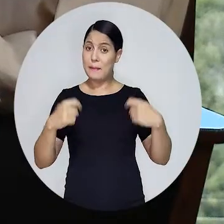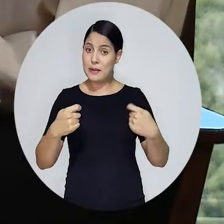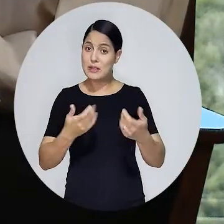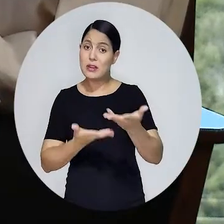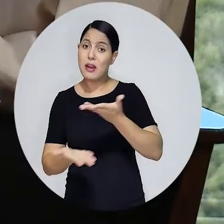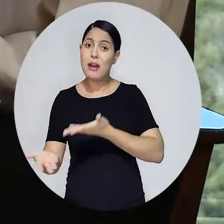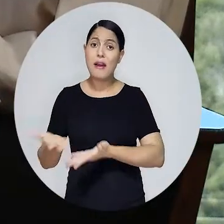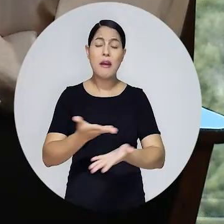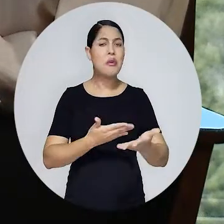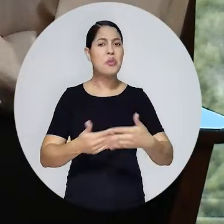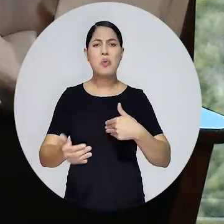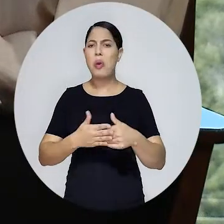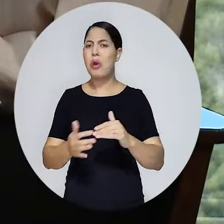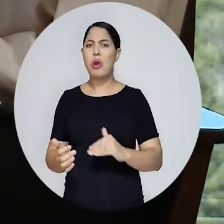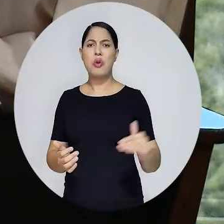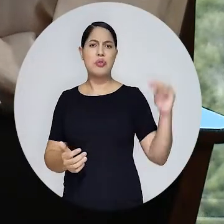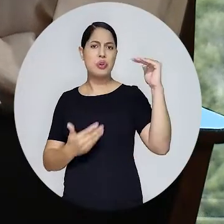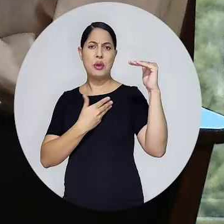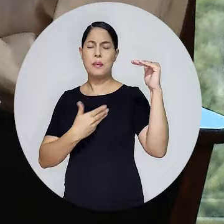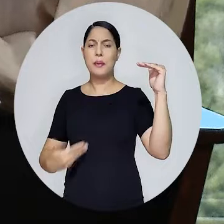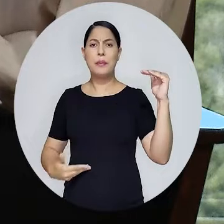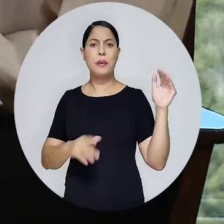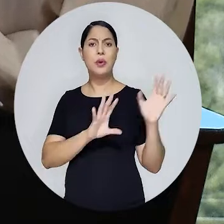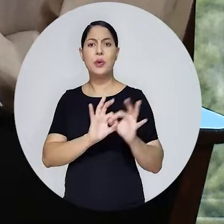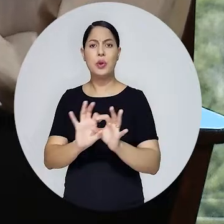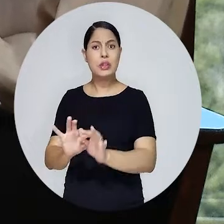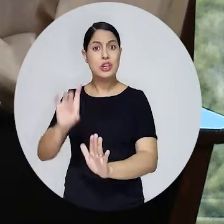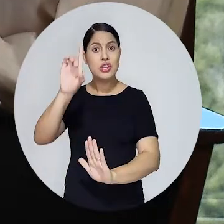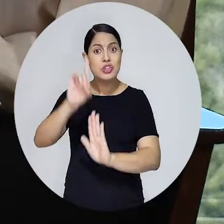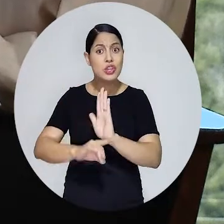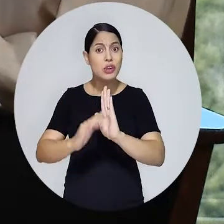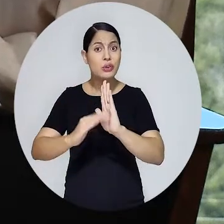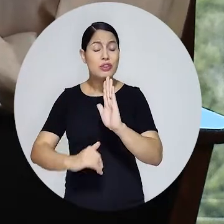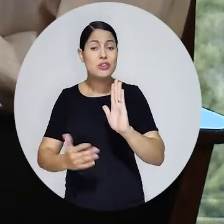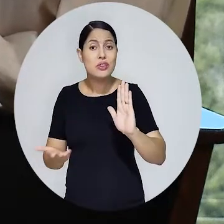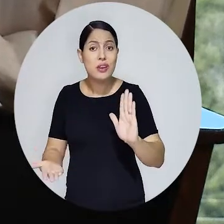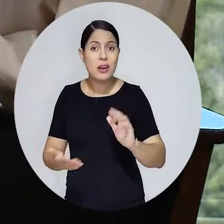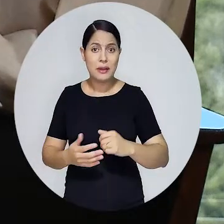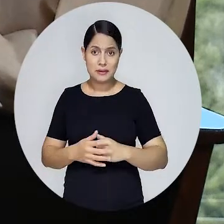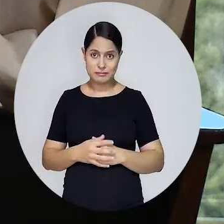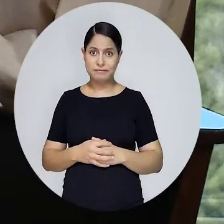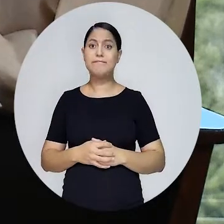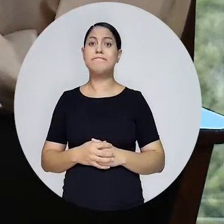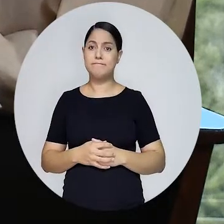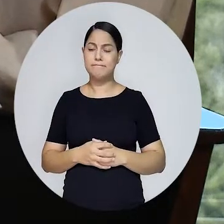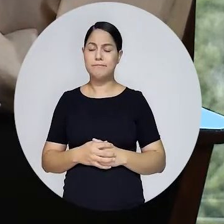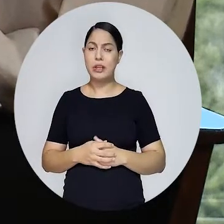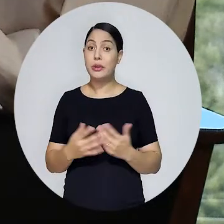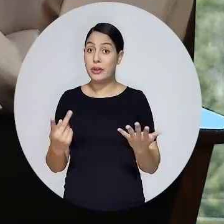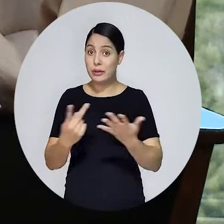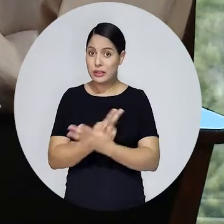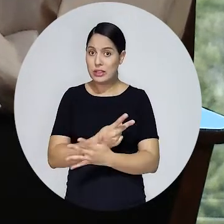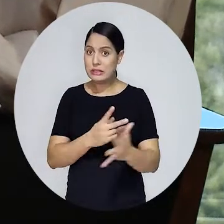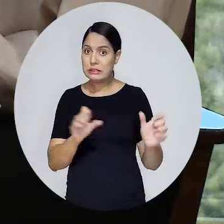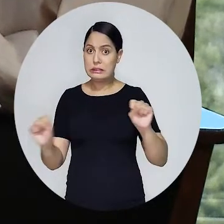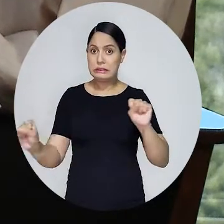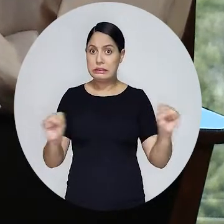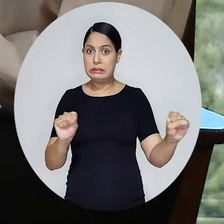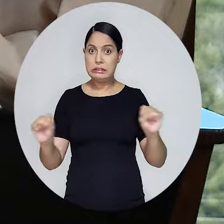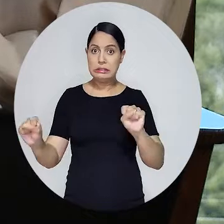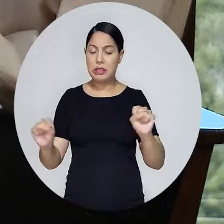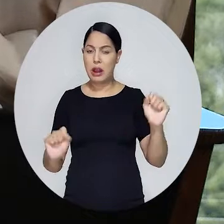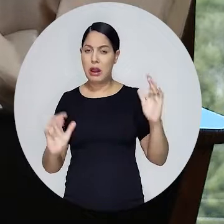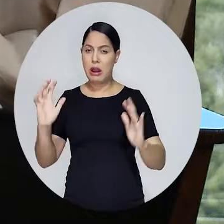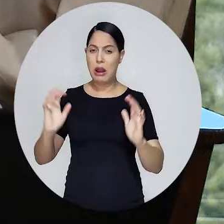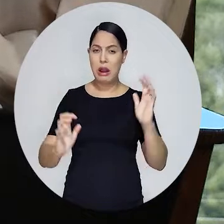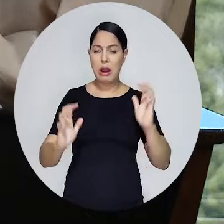comprovar ou, de alguma forma, dialogar com qualquer autoridade pública que aquele ato está violando algum direito do seu cidadão. E ali, muitas vezes,